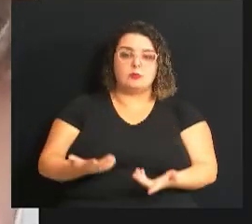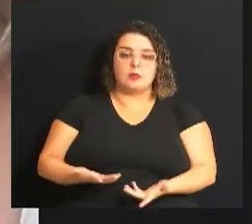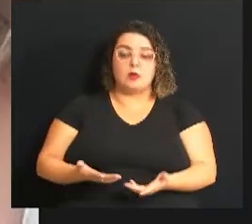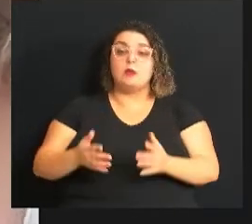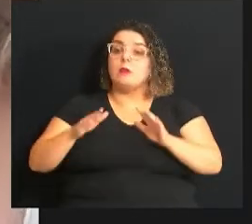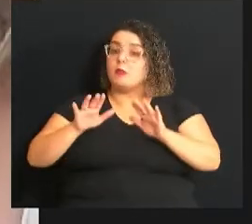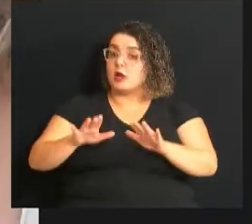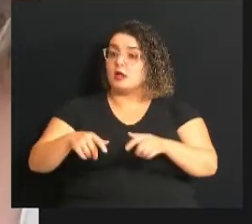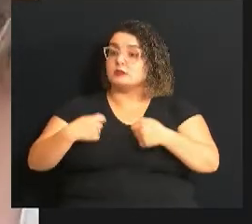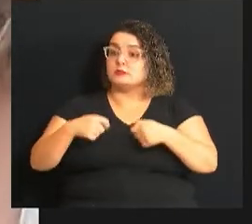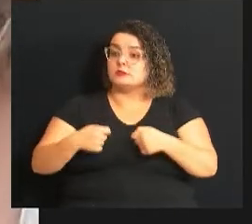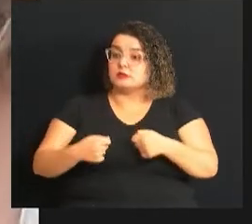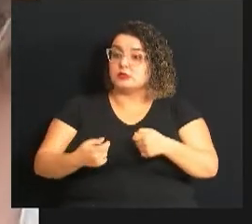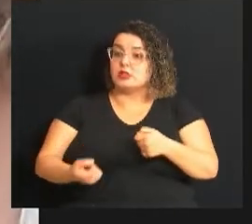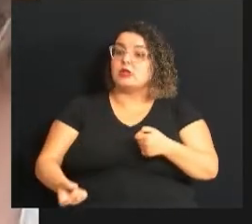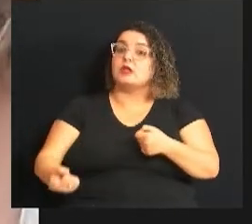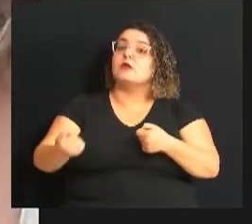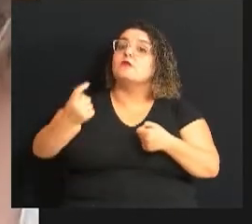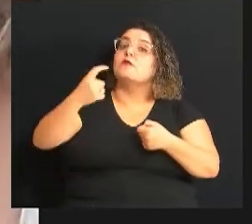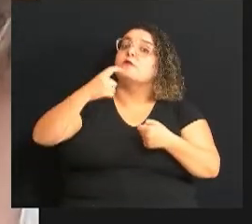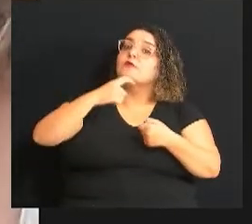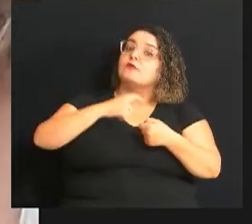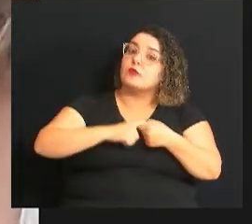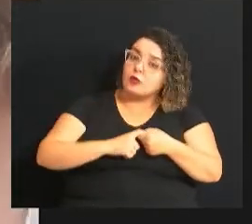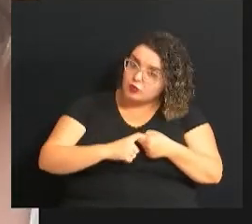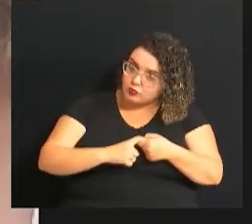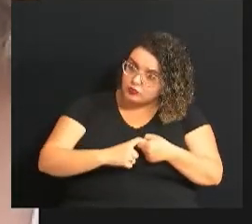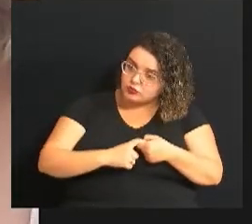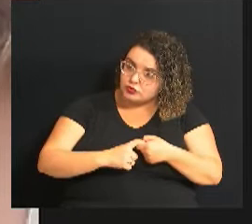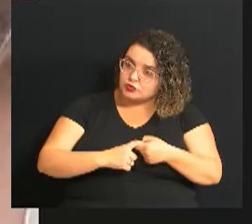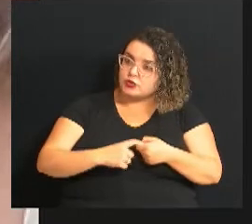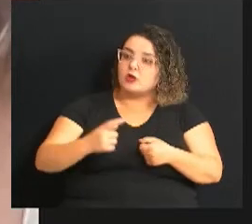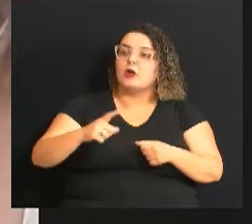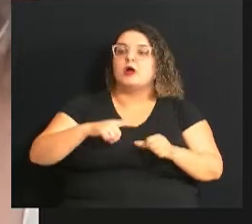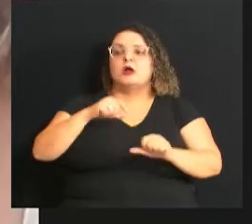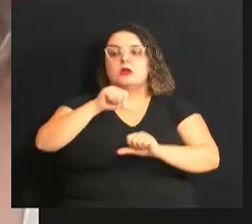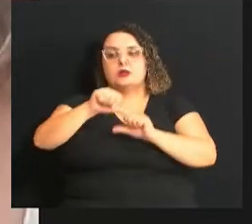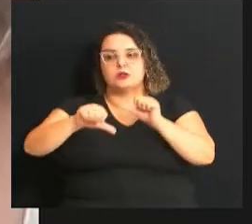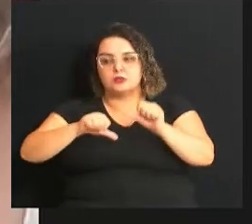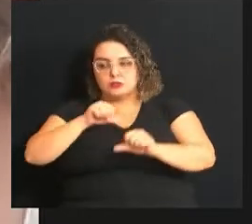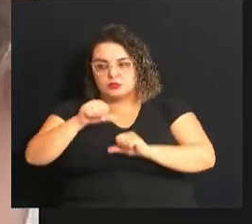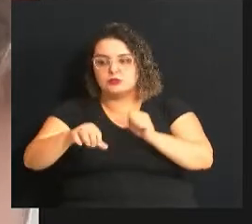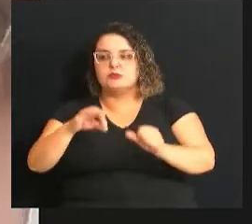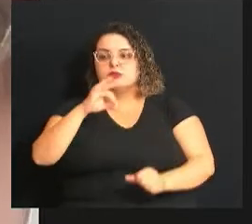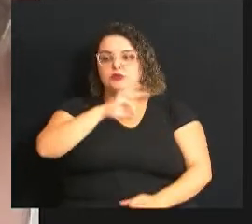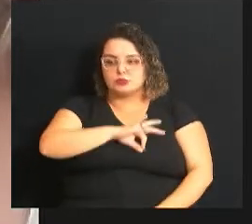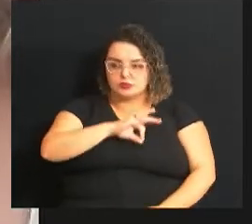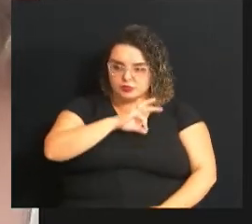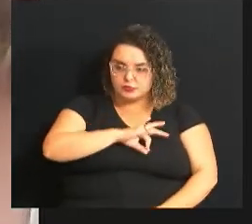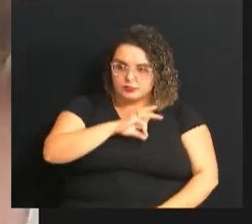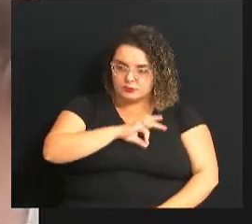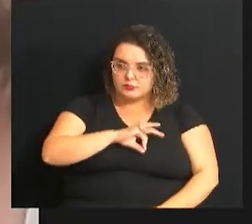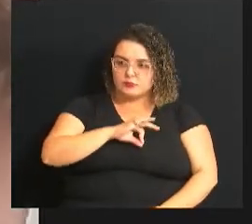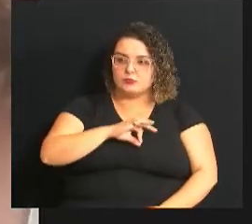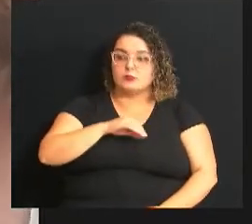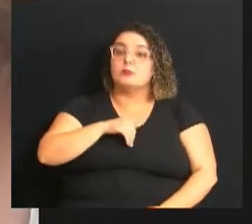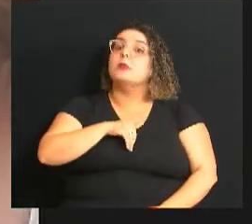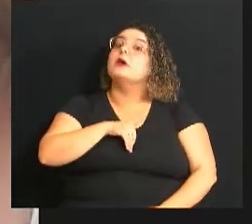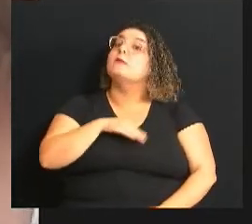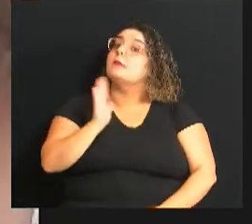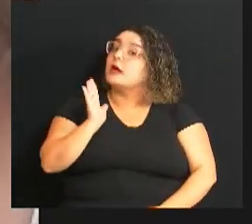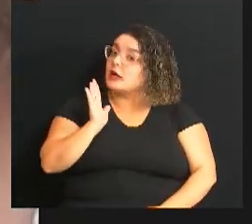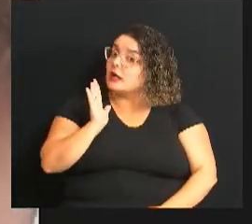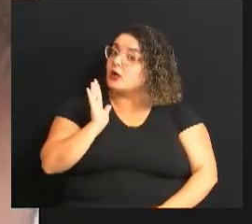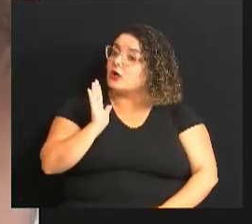esse trabalhador retorne, aí vai ter que ter alteração de remuneração salarial para maior, para